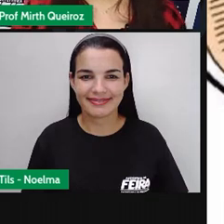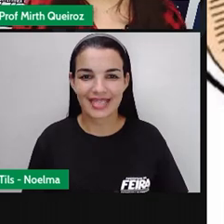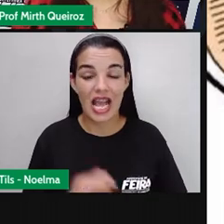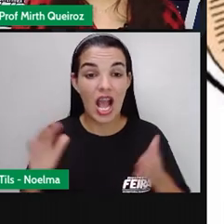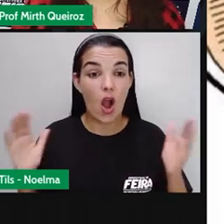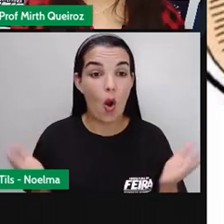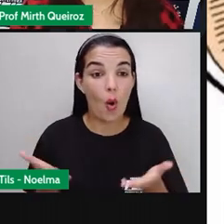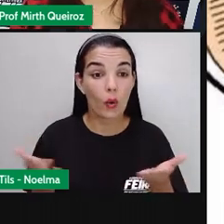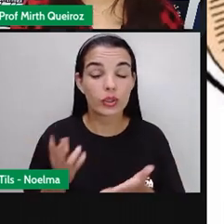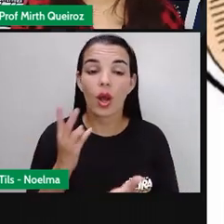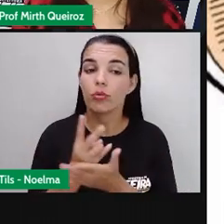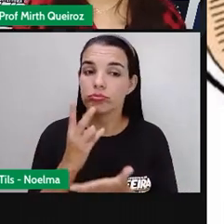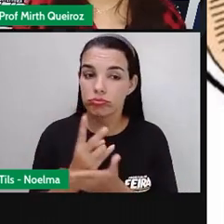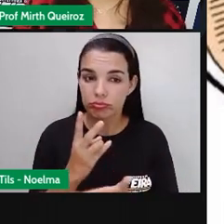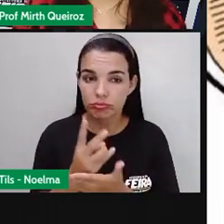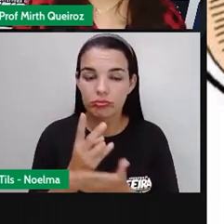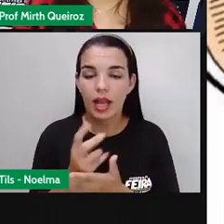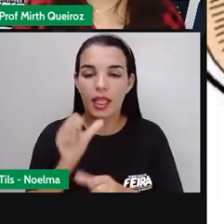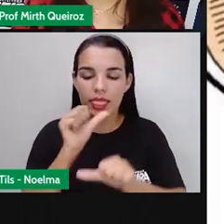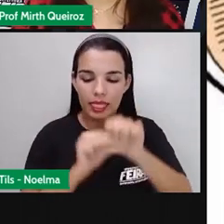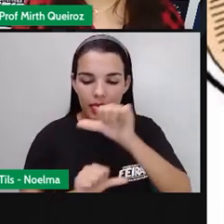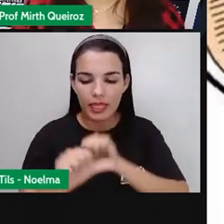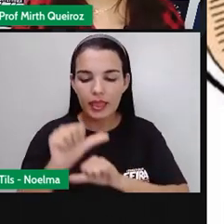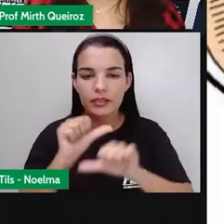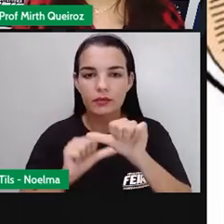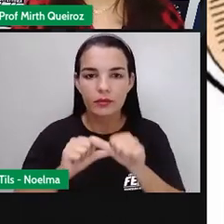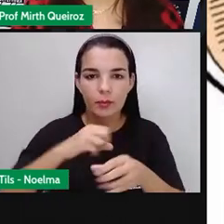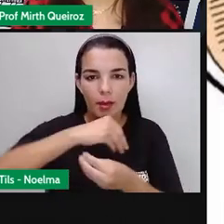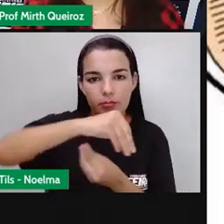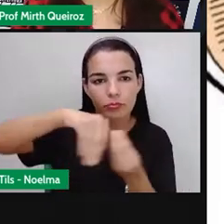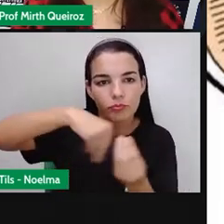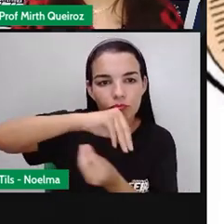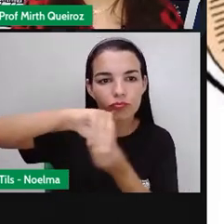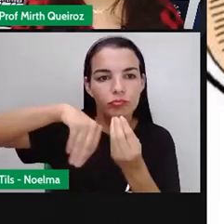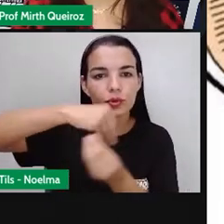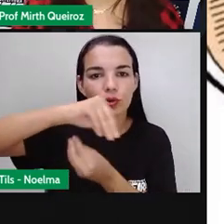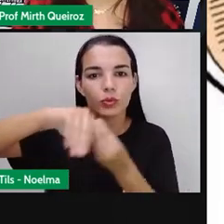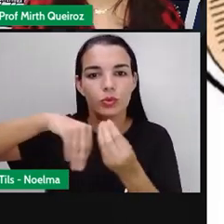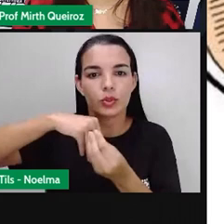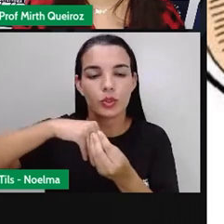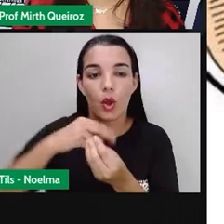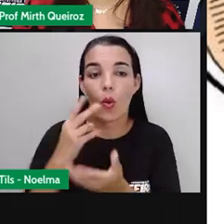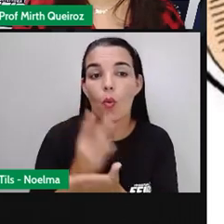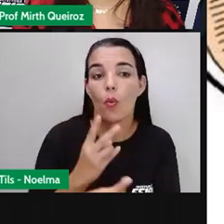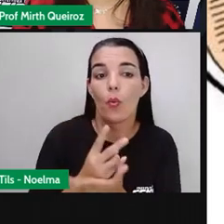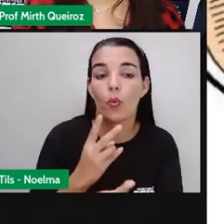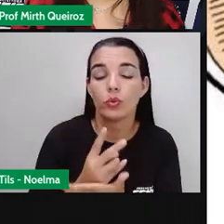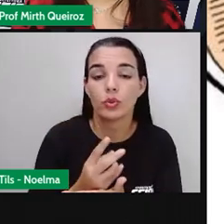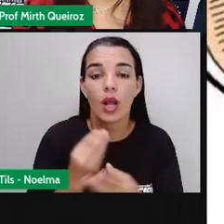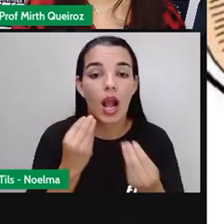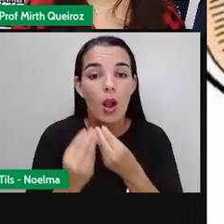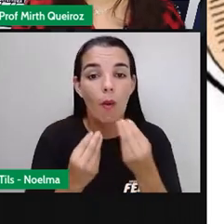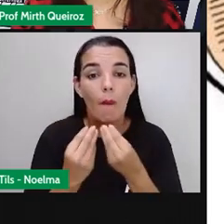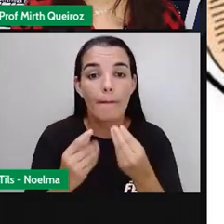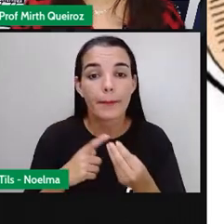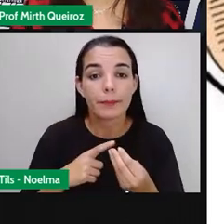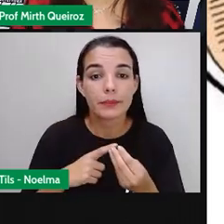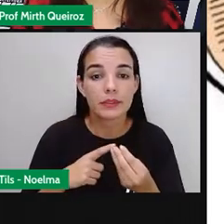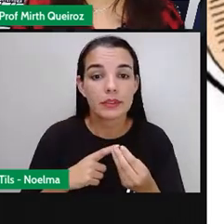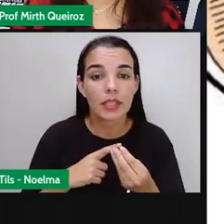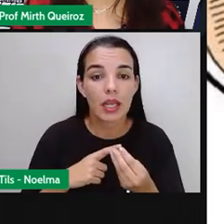Hoje nós continuaremos a falar sobre misturas, porém, falaremos sobre a transformação de materiais e dos